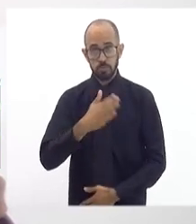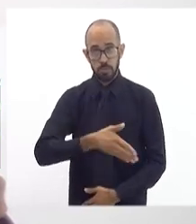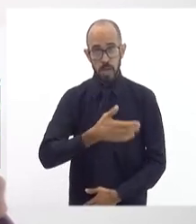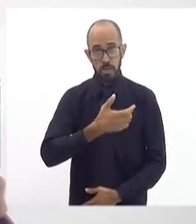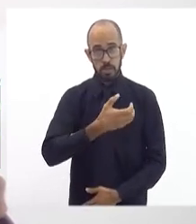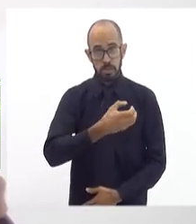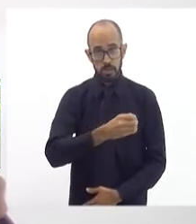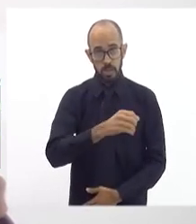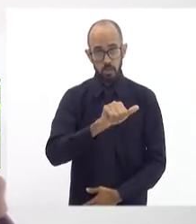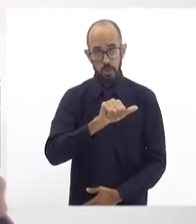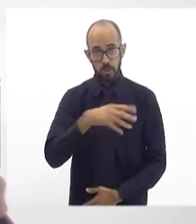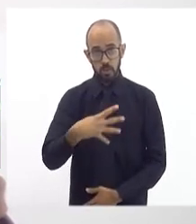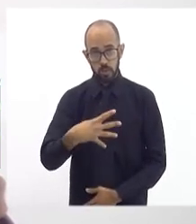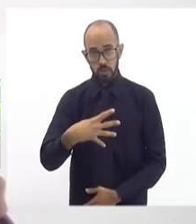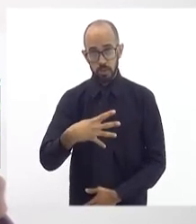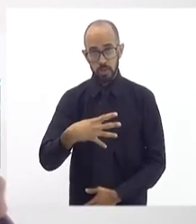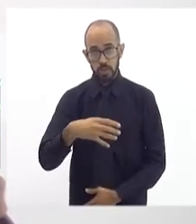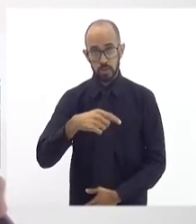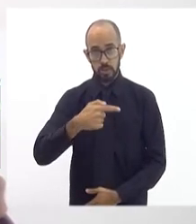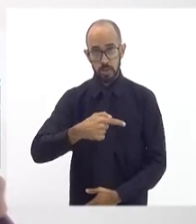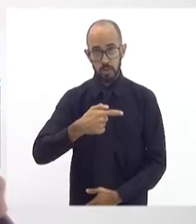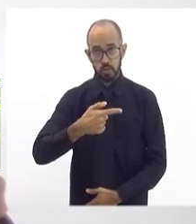07002/0 14726/2021